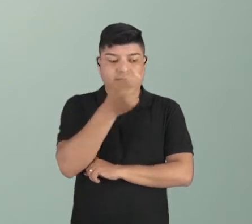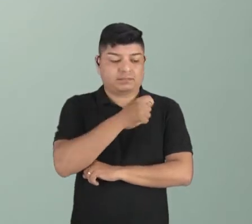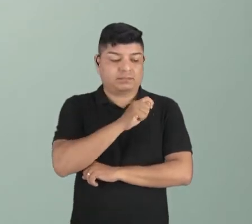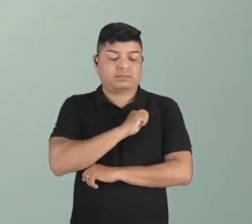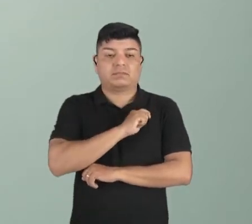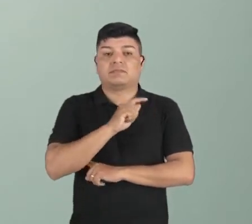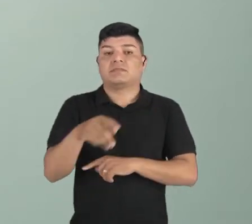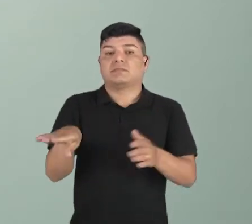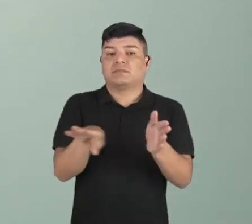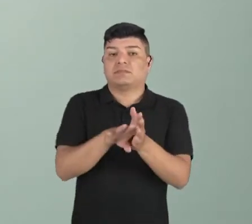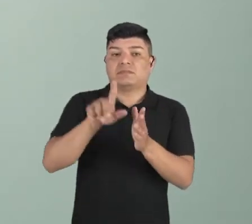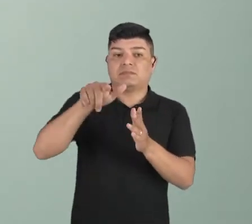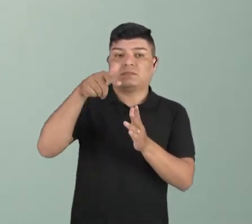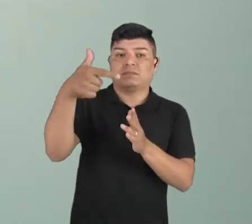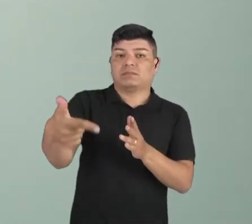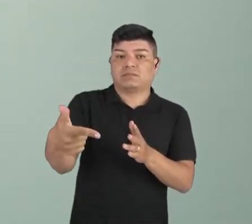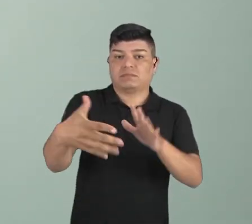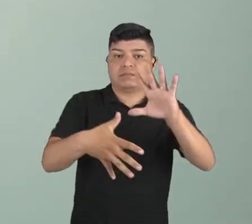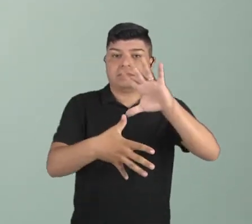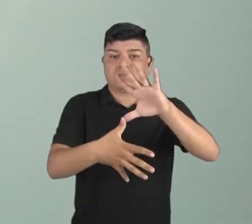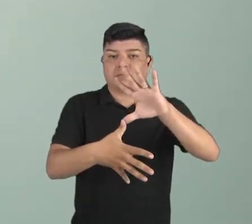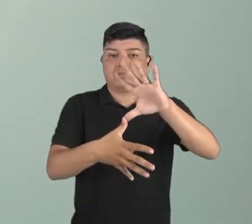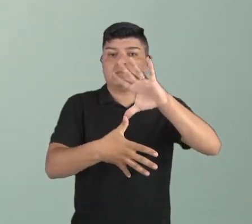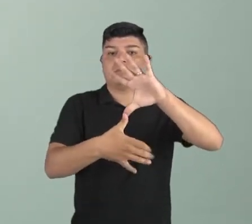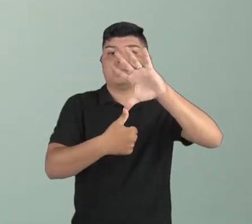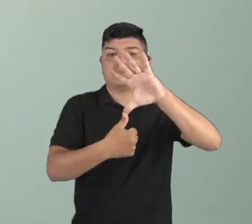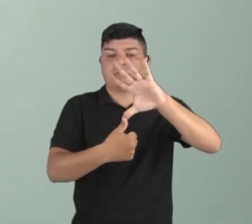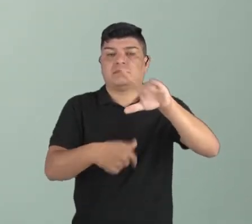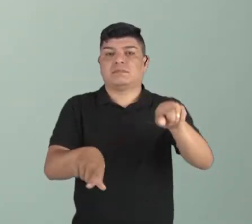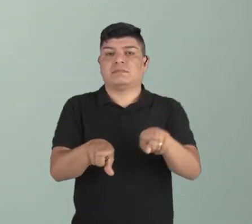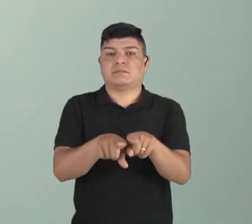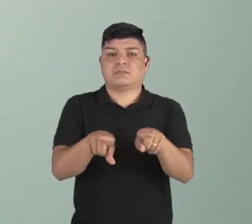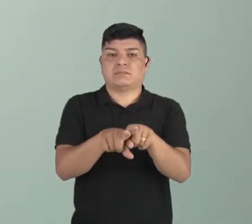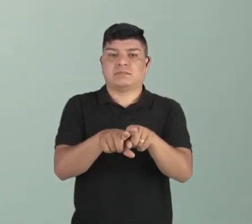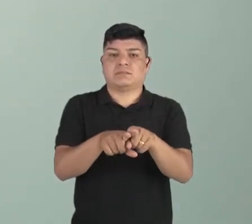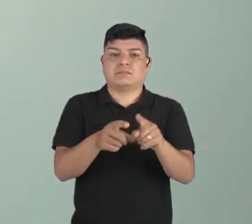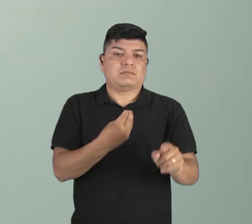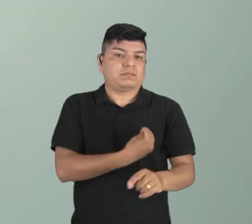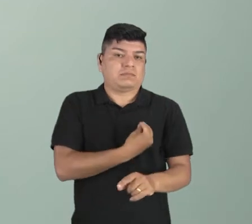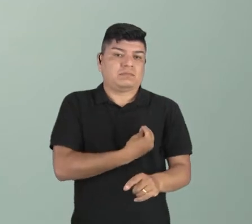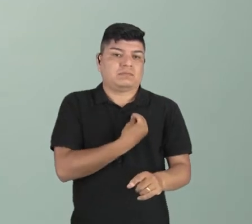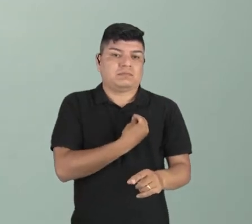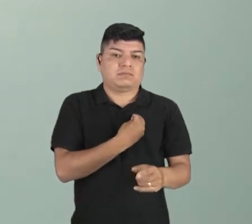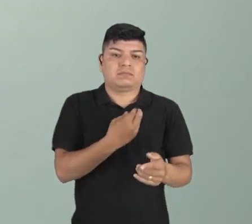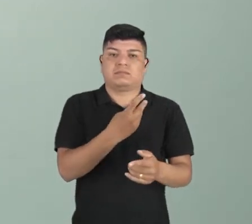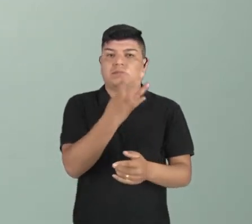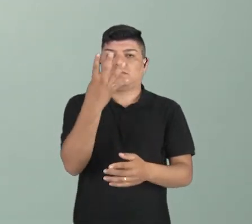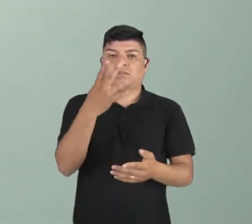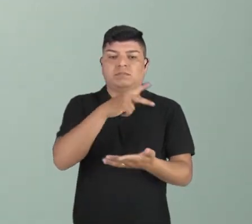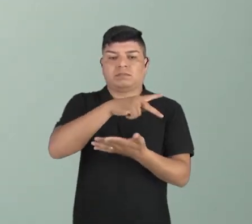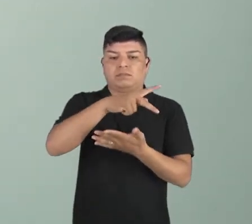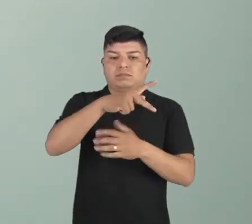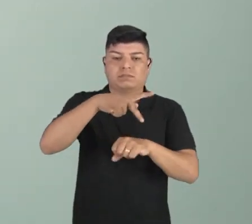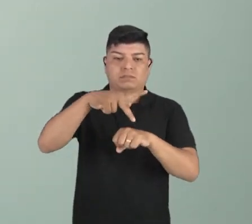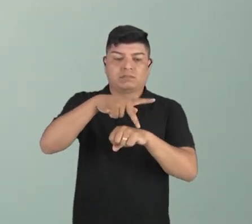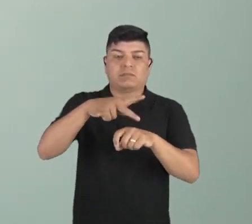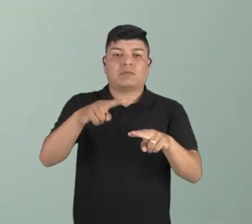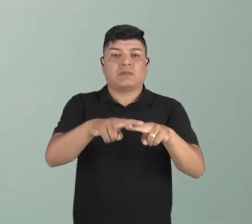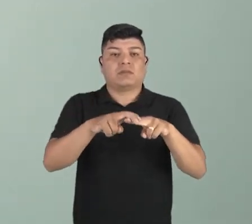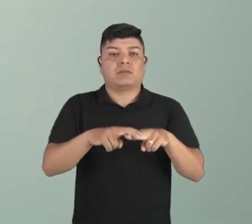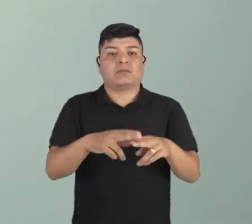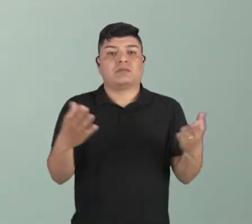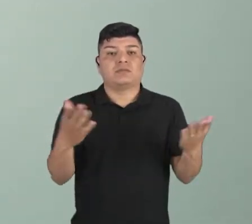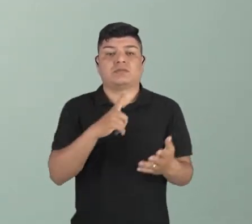eles chegaram nas outras partes da América do Sul aqui, né? E colonizaram a maior quantidade de países. É por isso que hoje eu